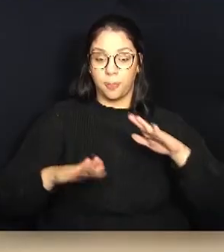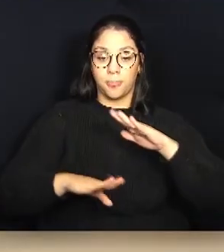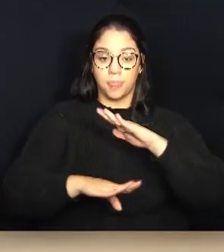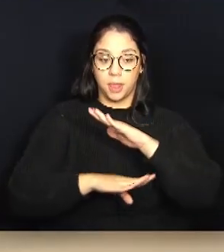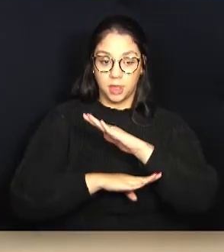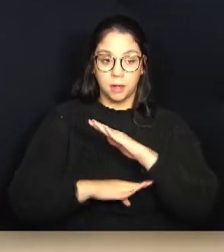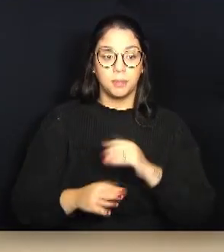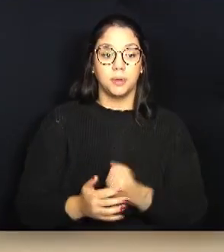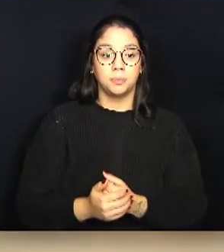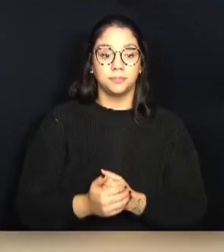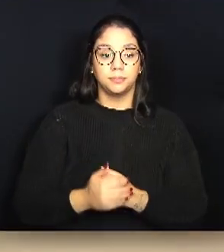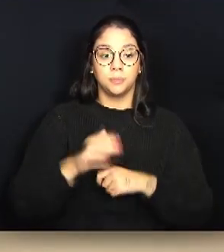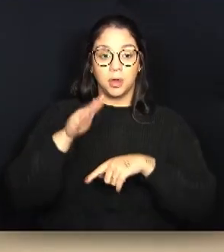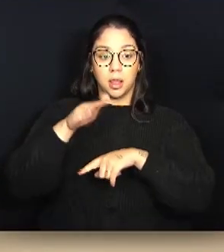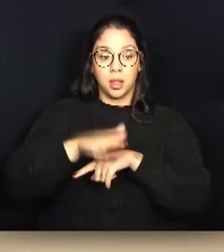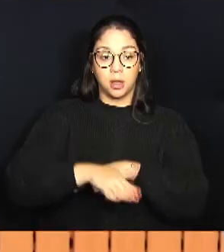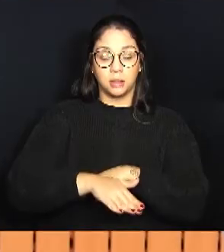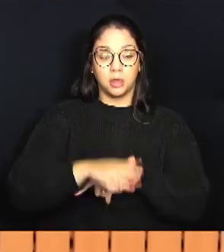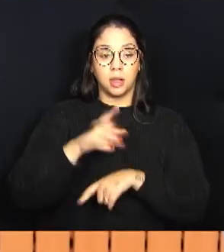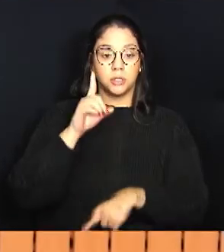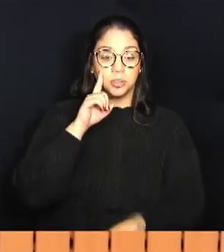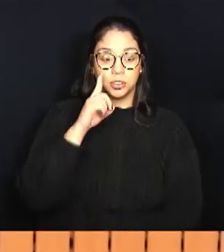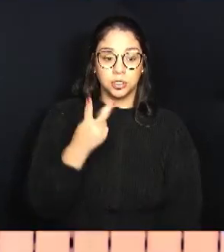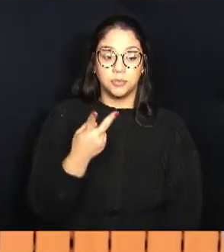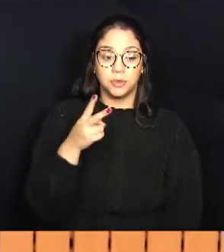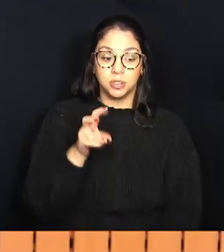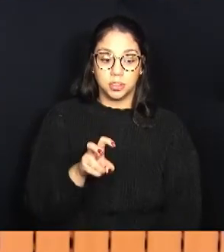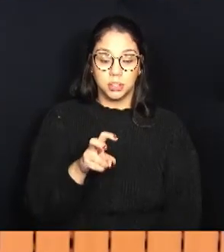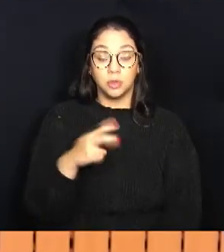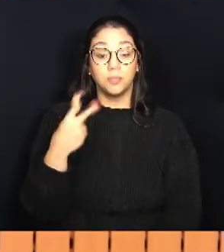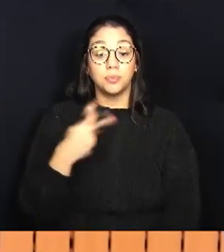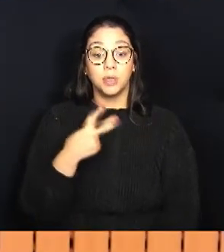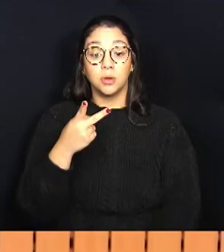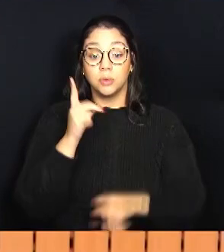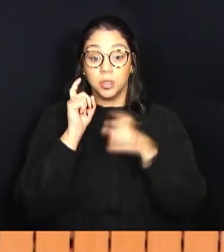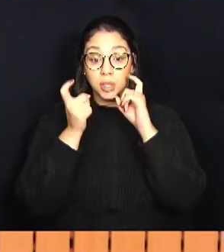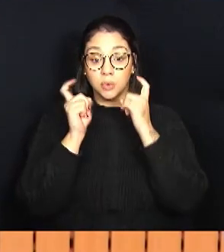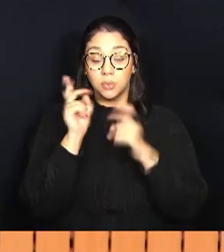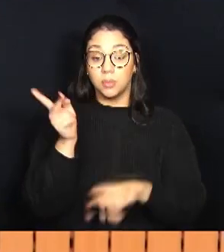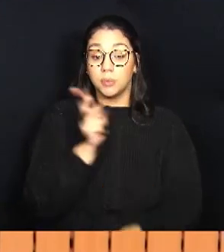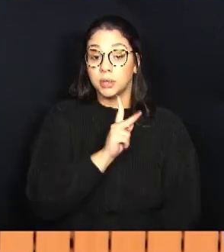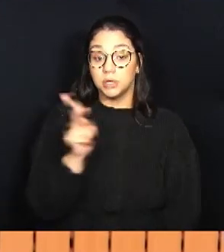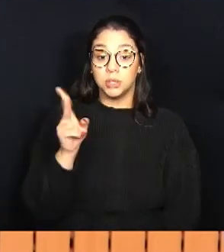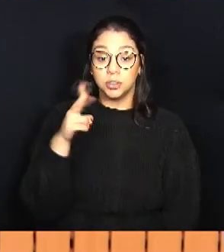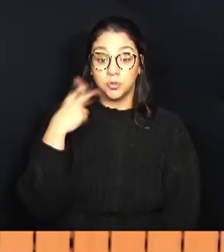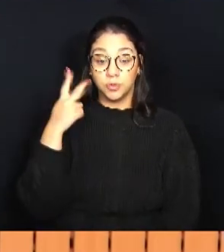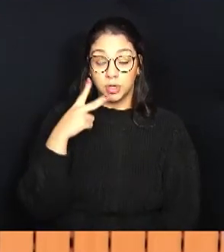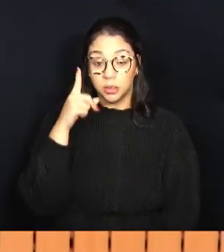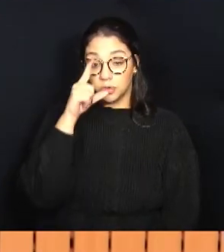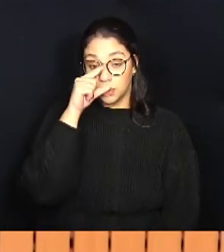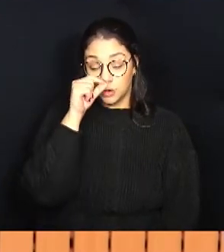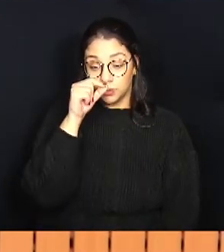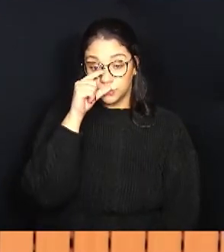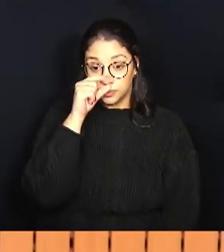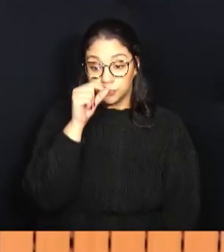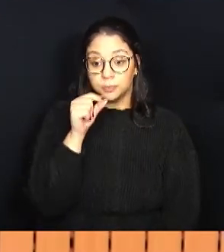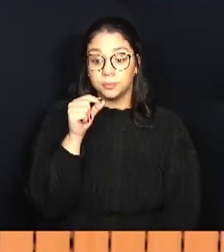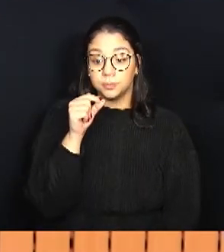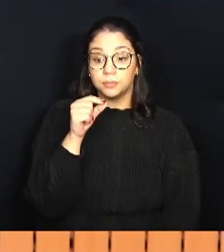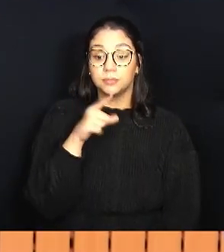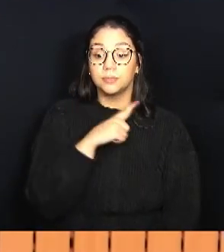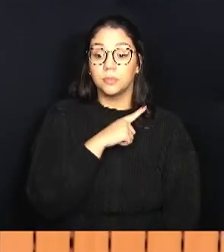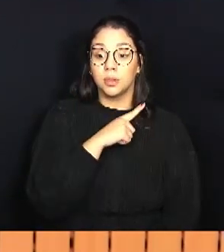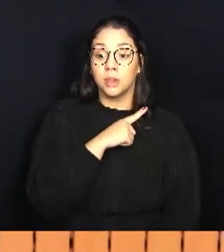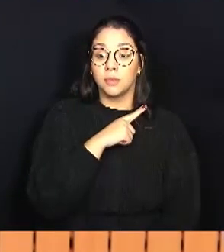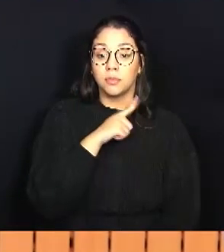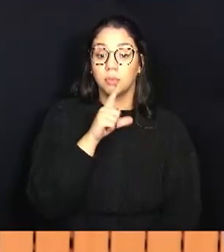Municipal, na tarde do dia 25. A segunda reunião, presidida pelo vereador Arnaldo Salvetti, foi realizada